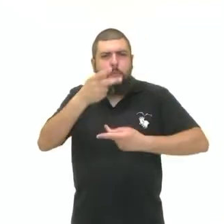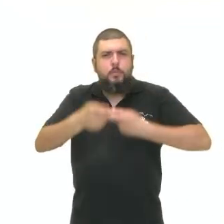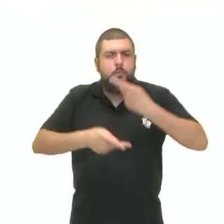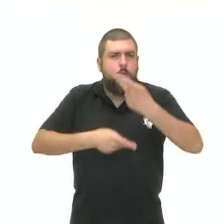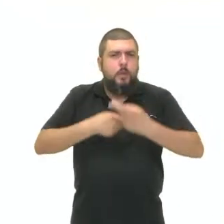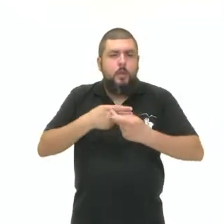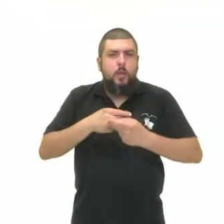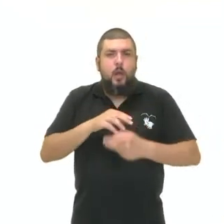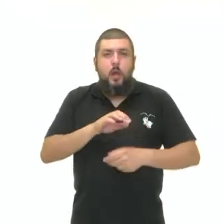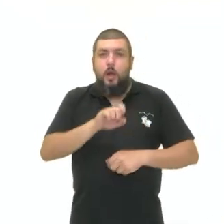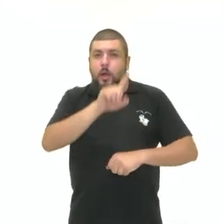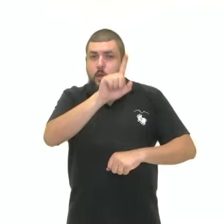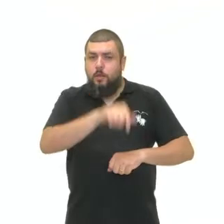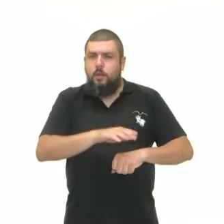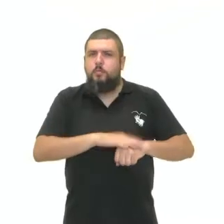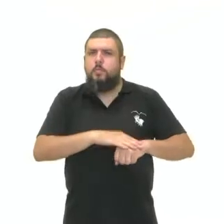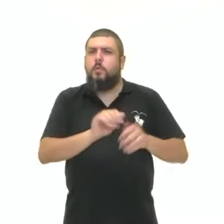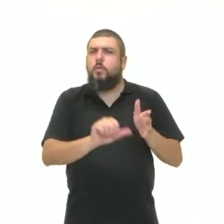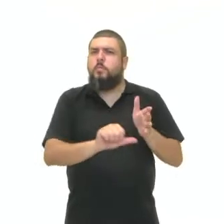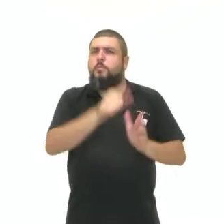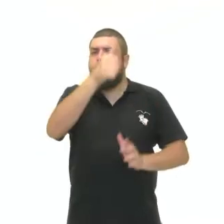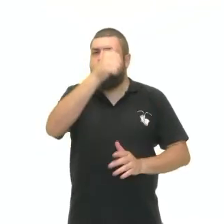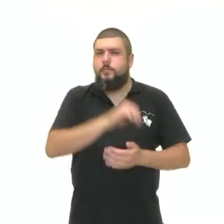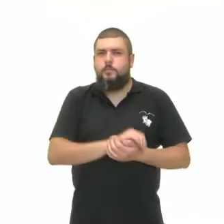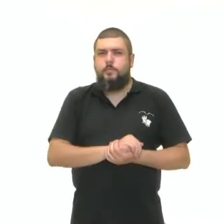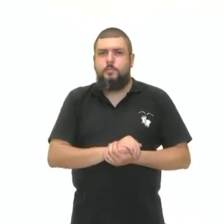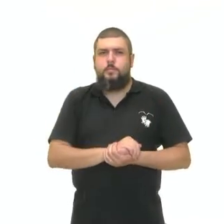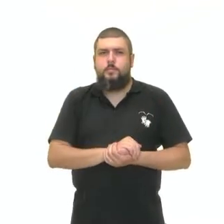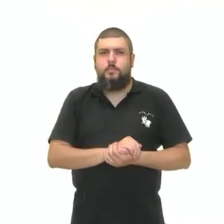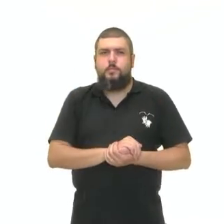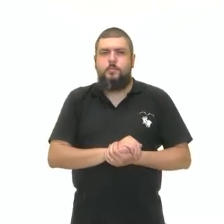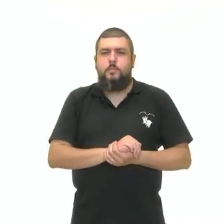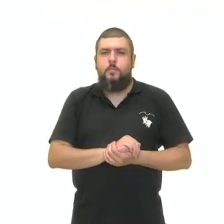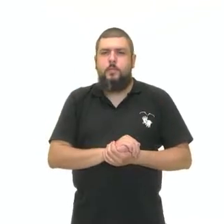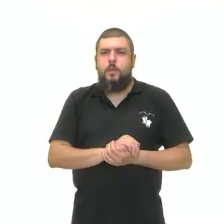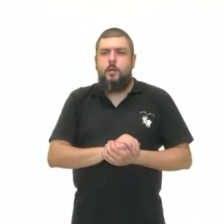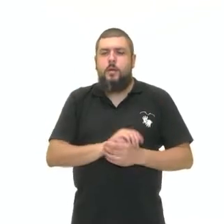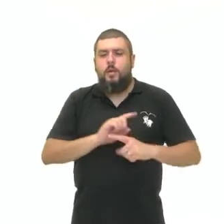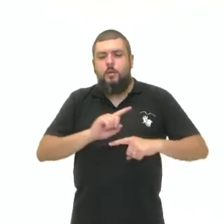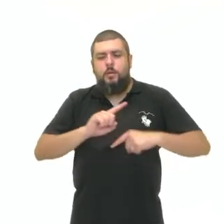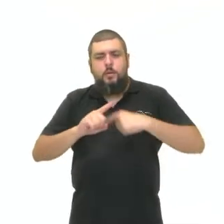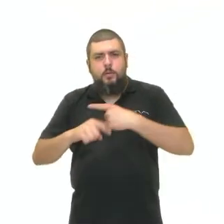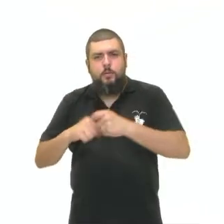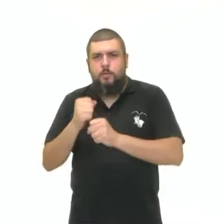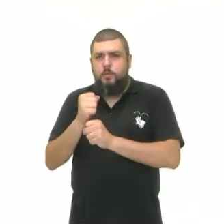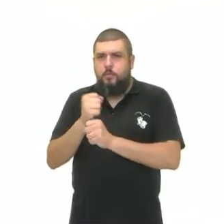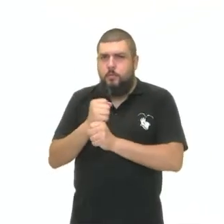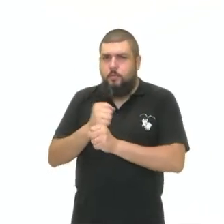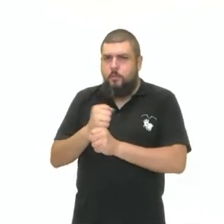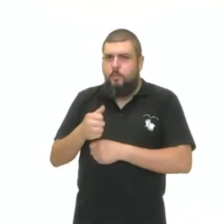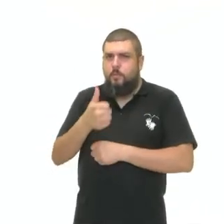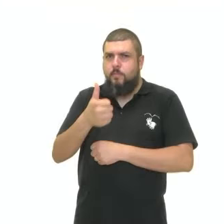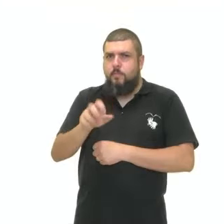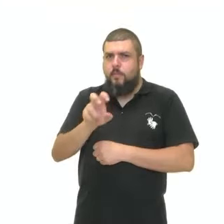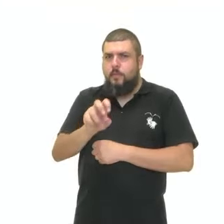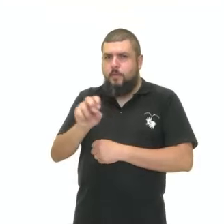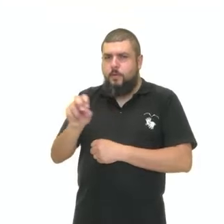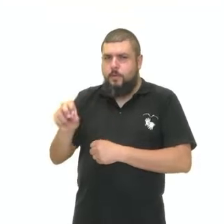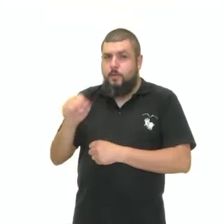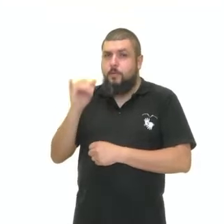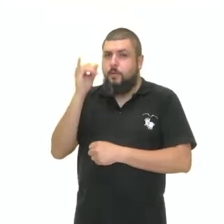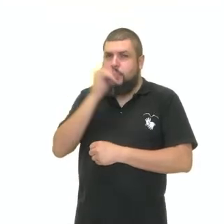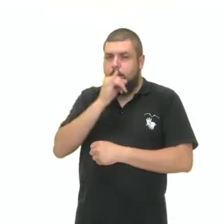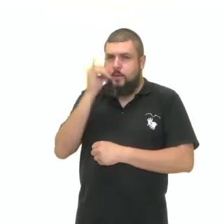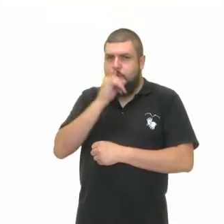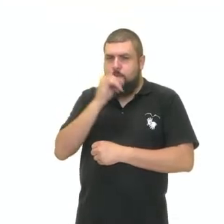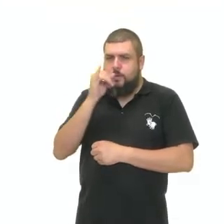improvisador da história. Já na comédia dell'arte, na Itália, em 1500, os primeiros atores pagos de todos